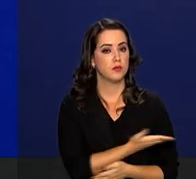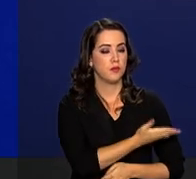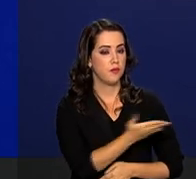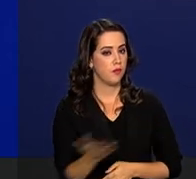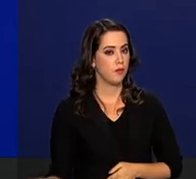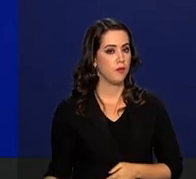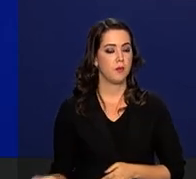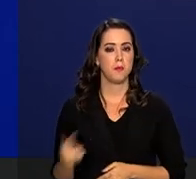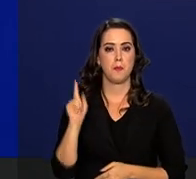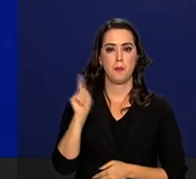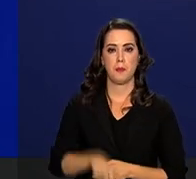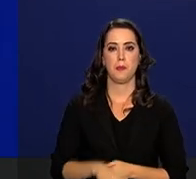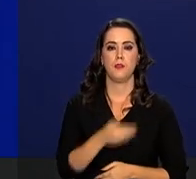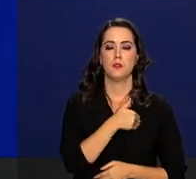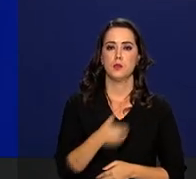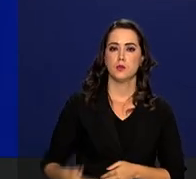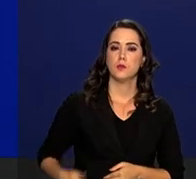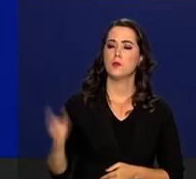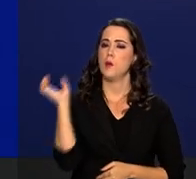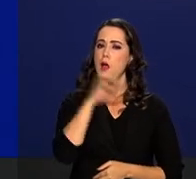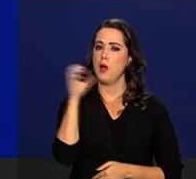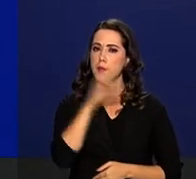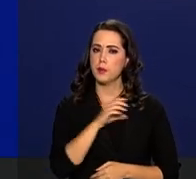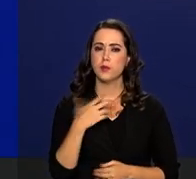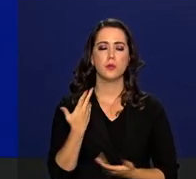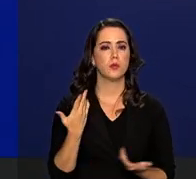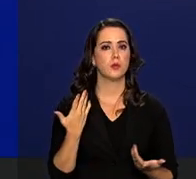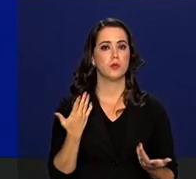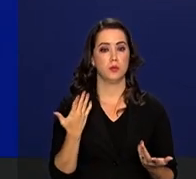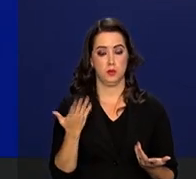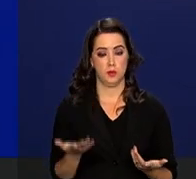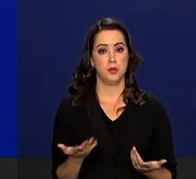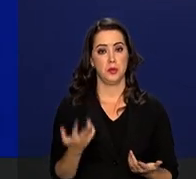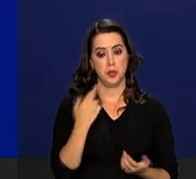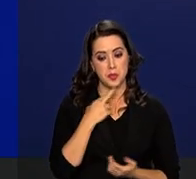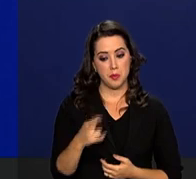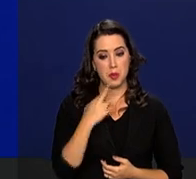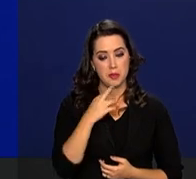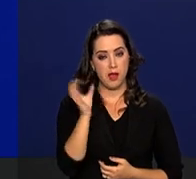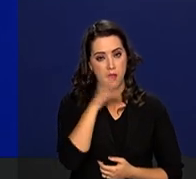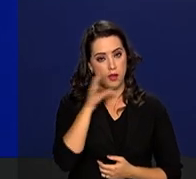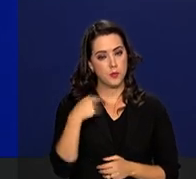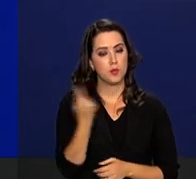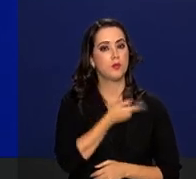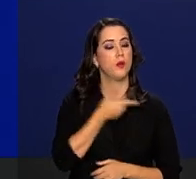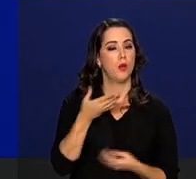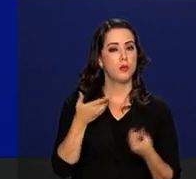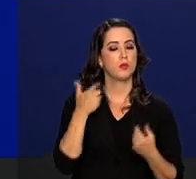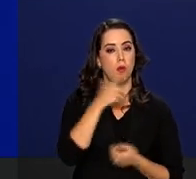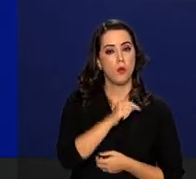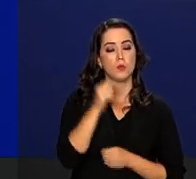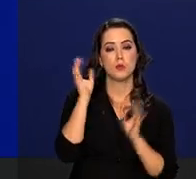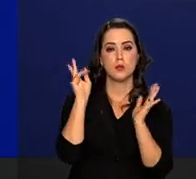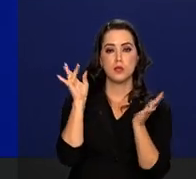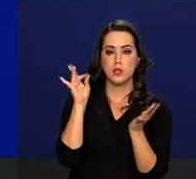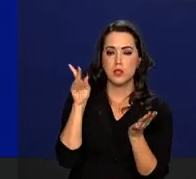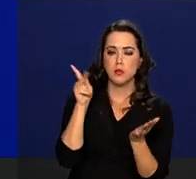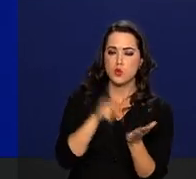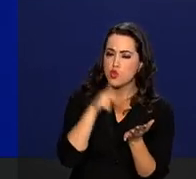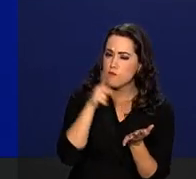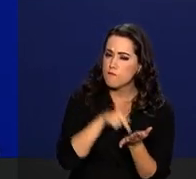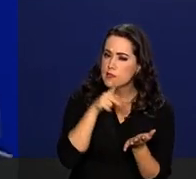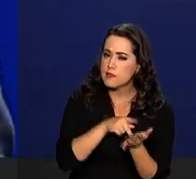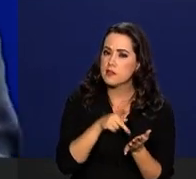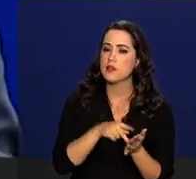amigos, este governo é de uma rapidez extraordinária. E acho que nós conseguimos colocar realmente